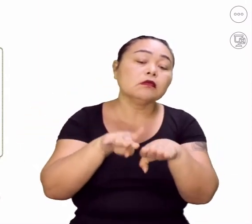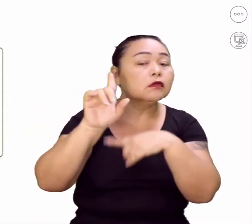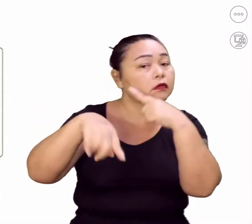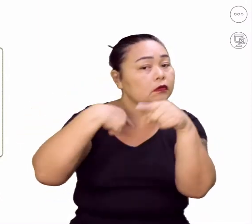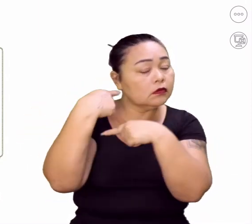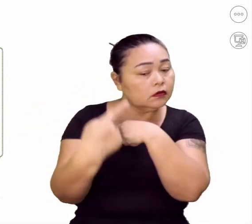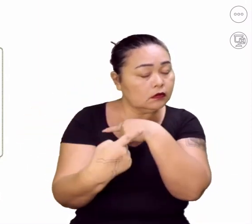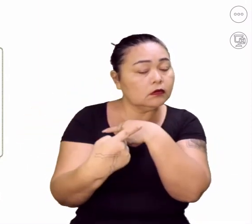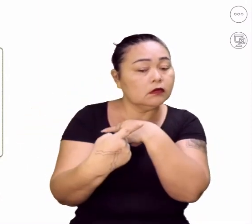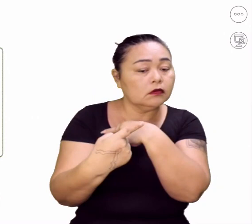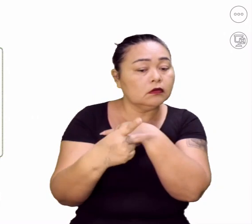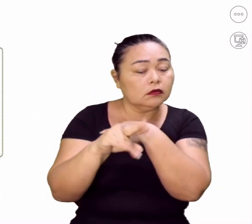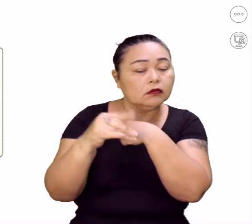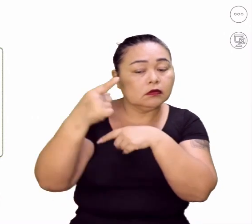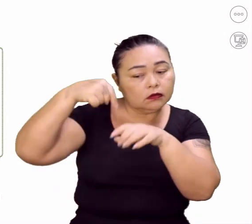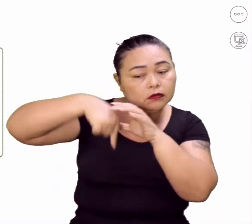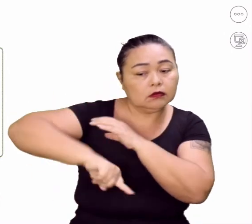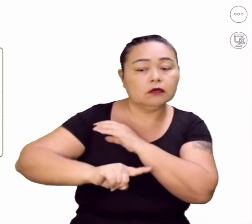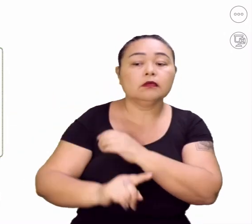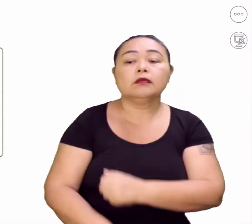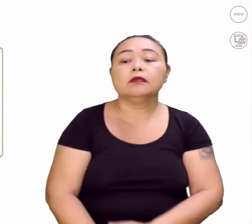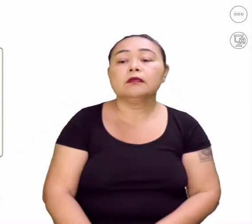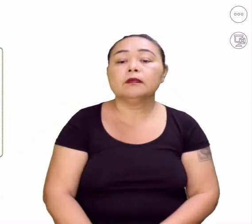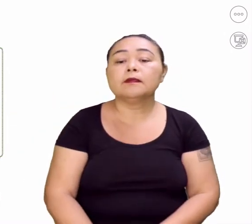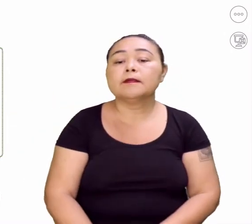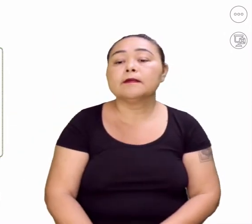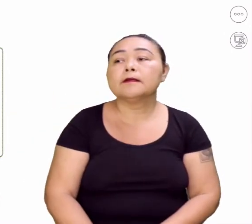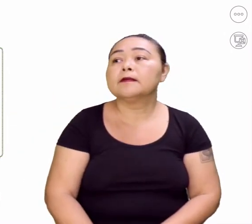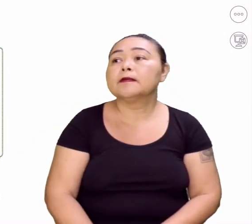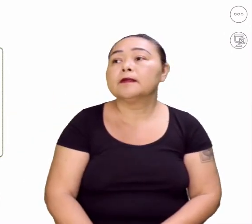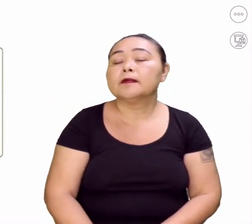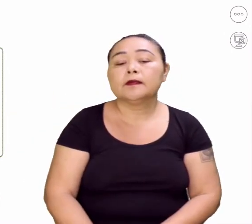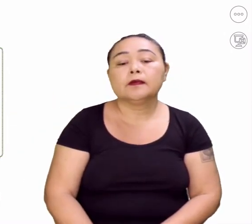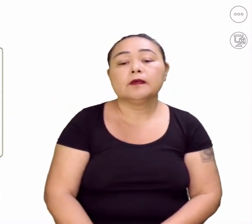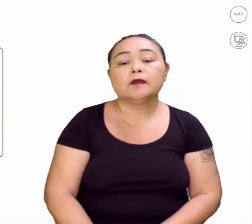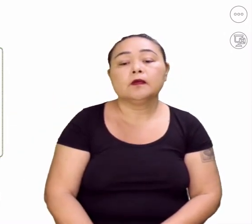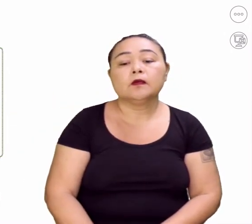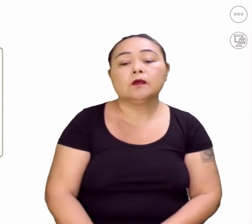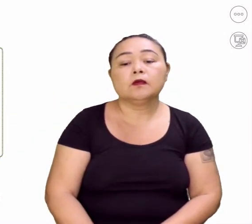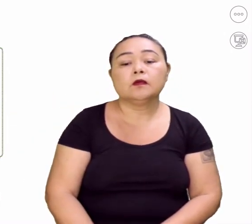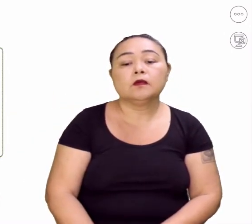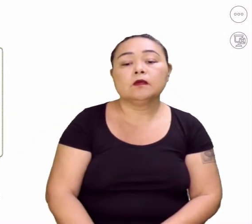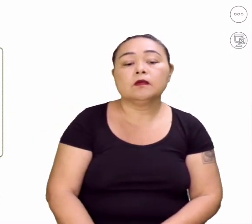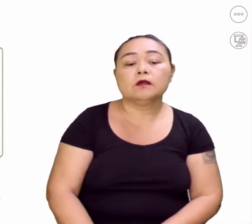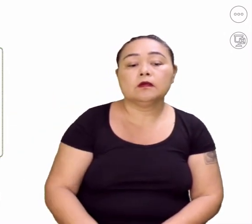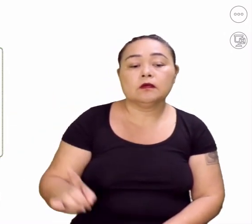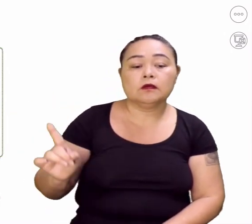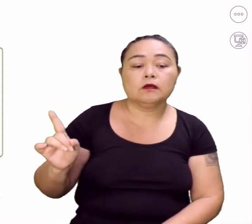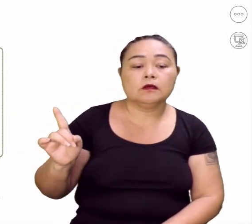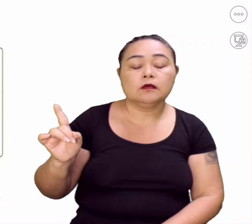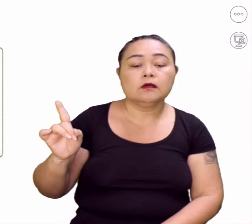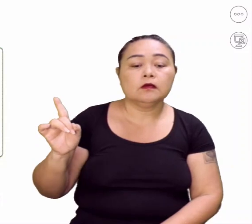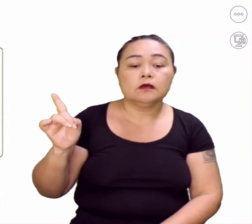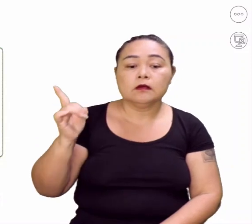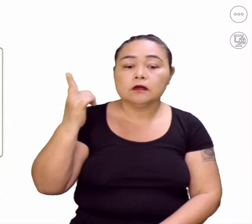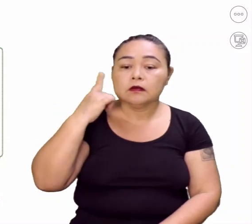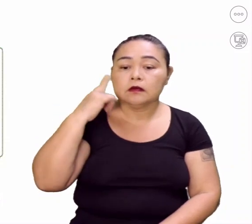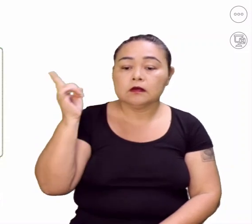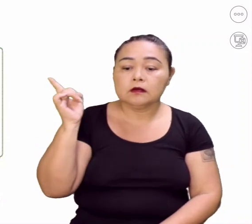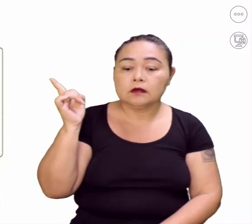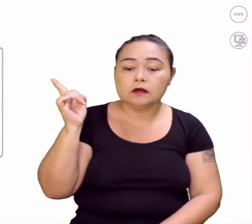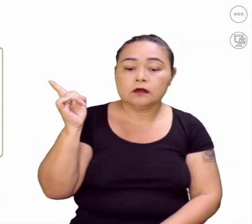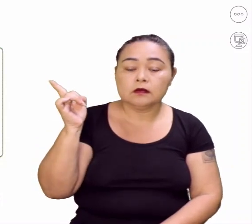pouquinho a gente vai aprofundar. Exatamente. Inclusive, Rogério, a gente pode ainda fazer